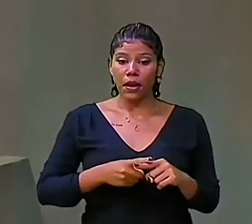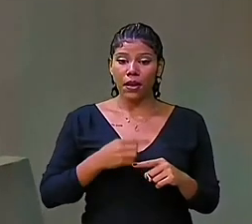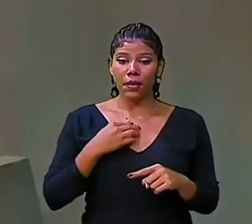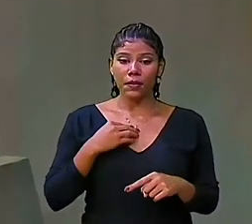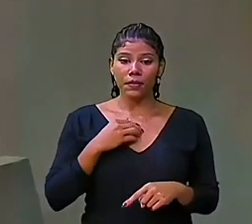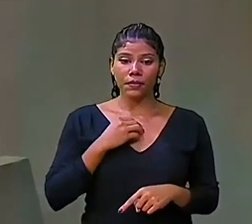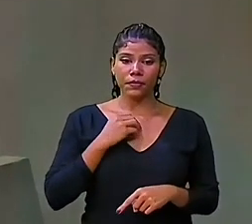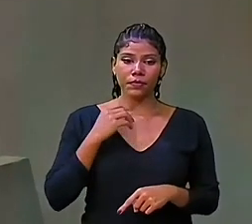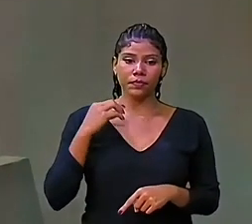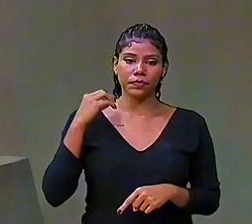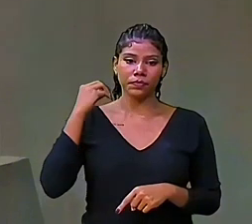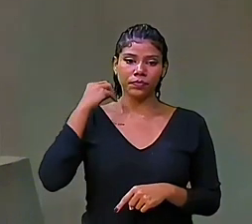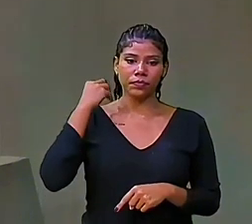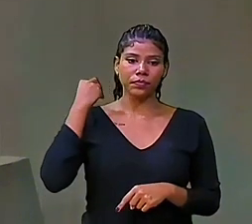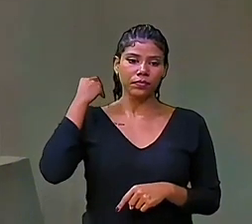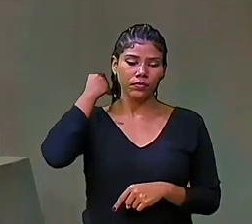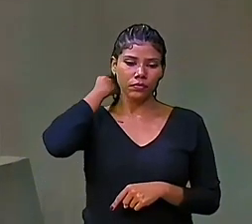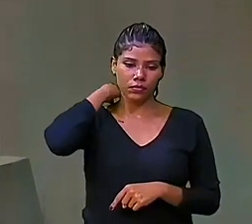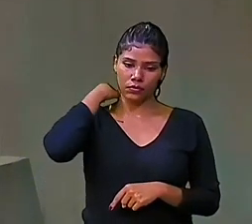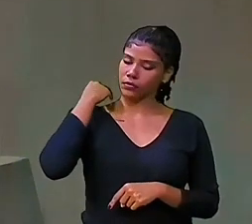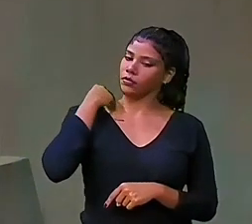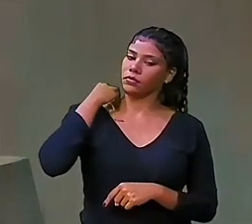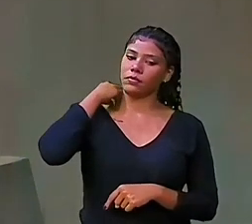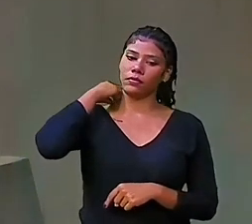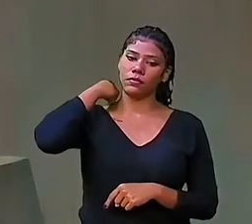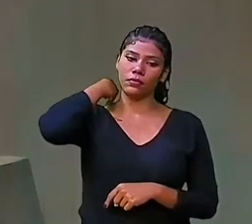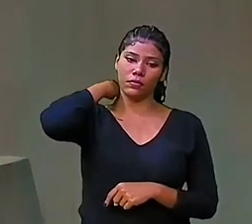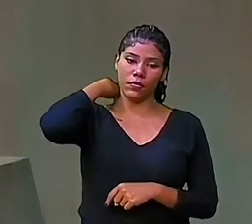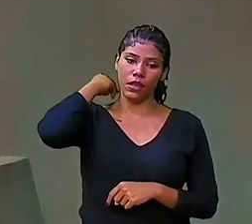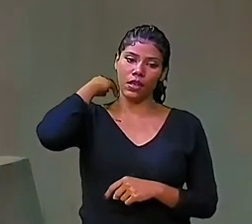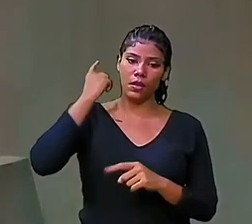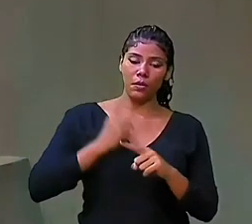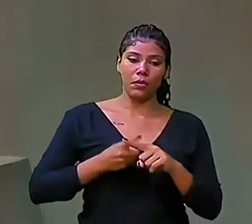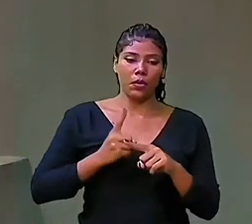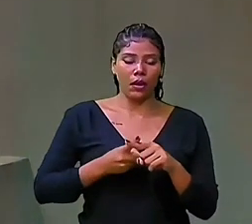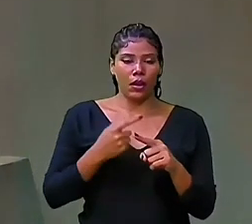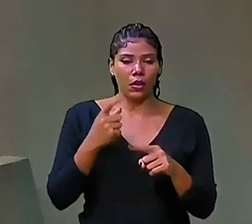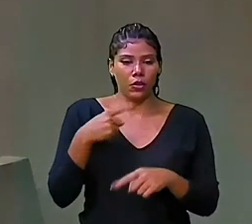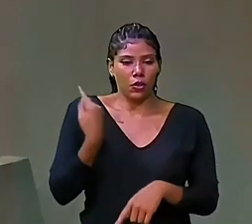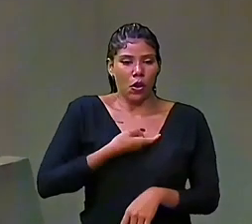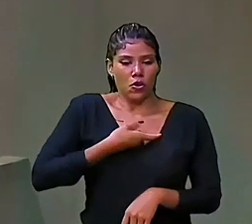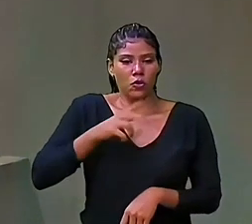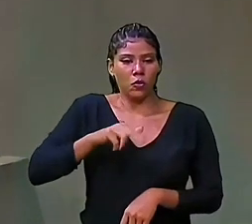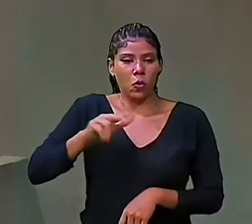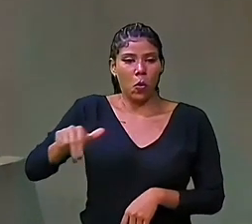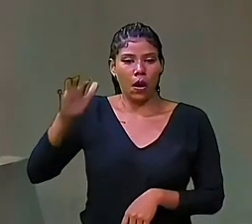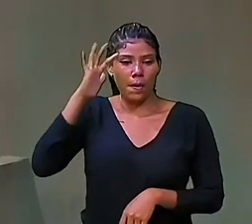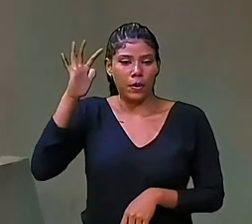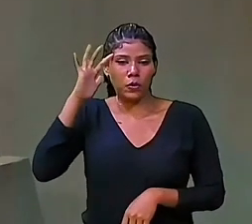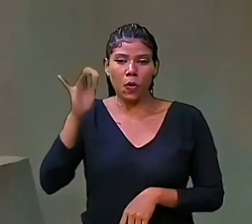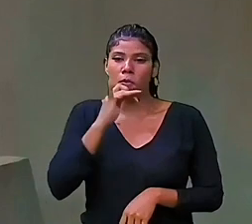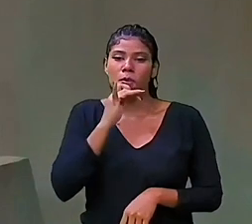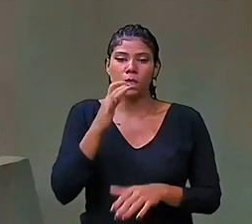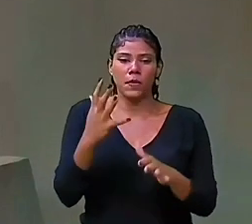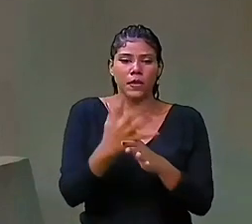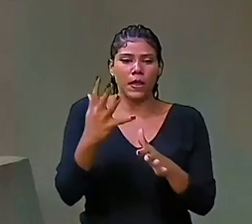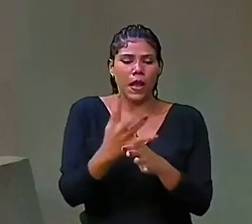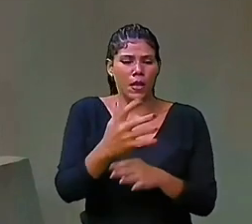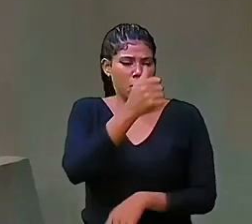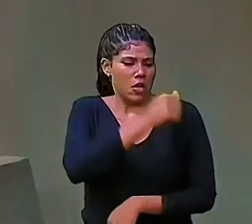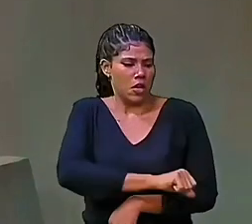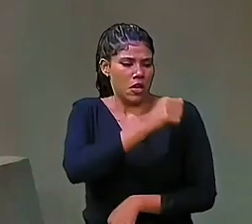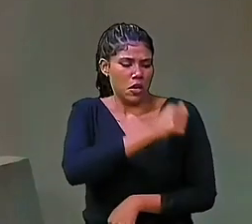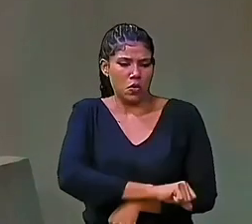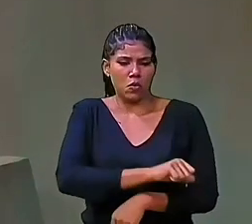muito longínquo, a ideia de que uma mandatária, numa cidade como uma cidade do Rio de